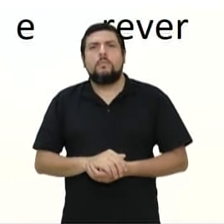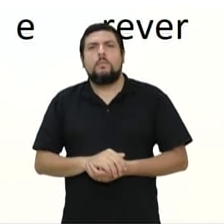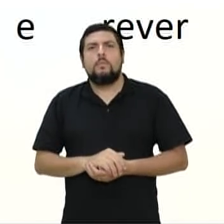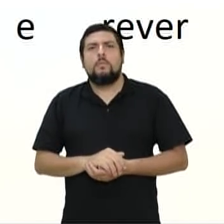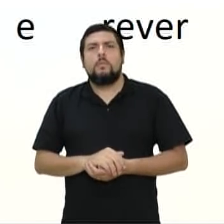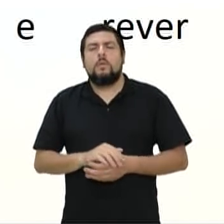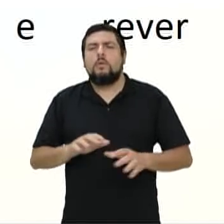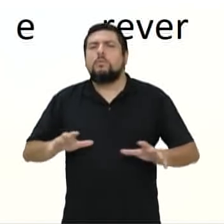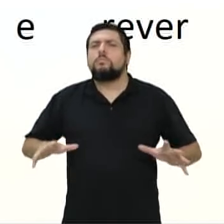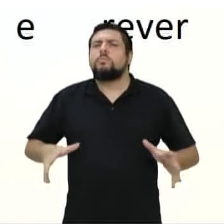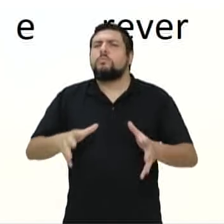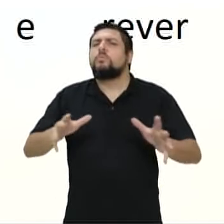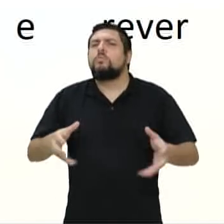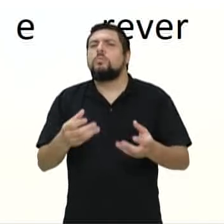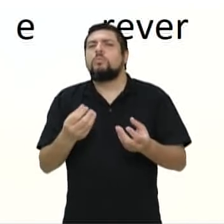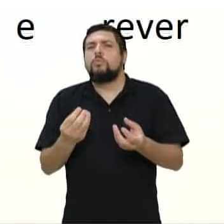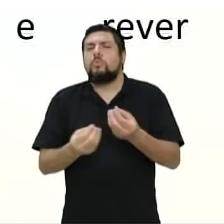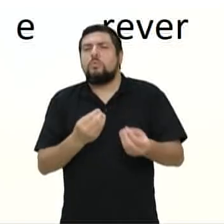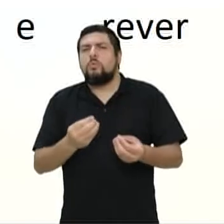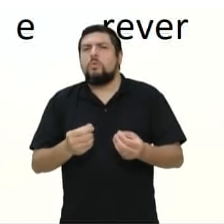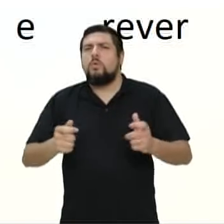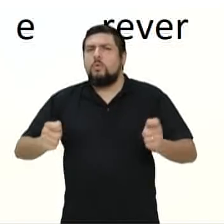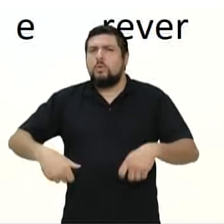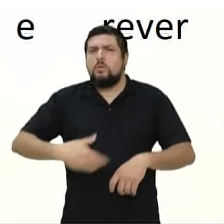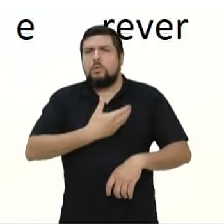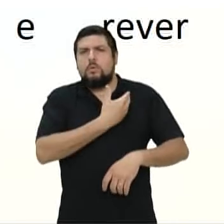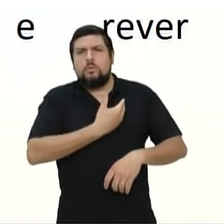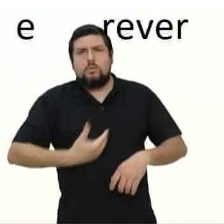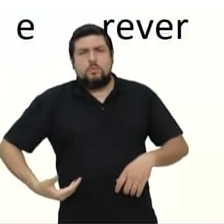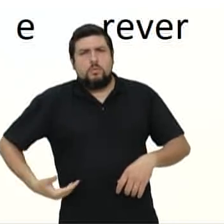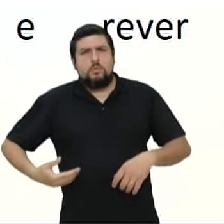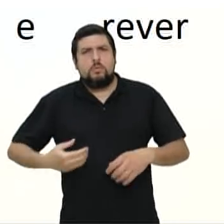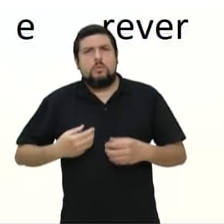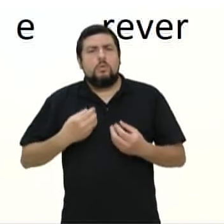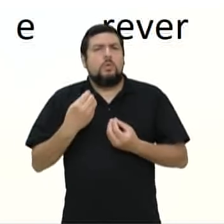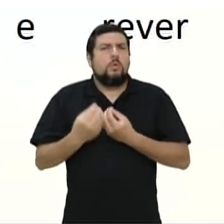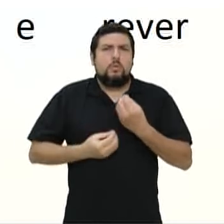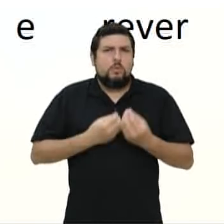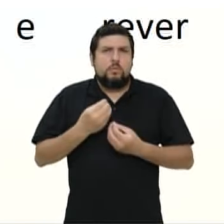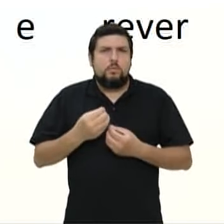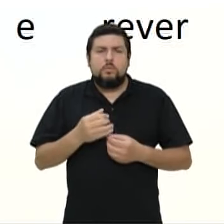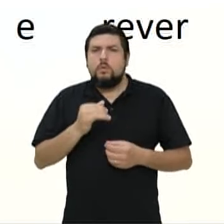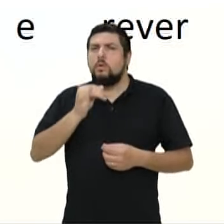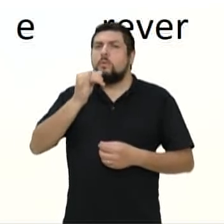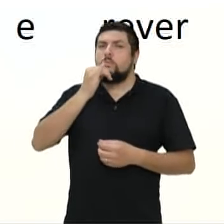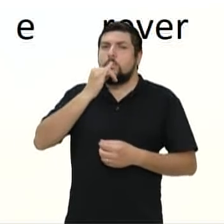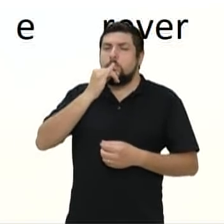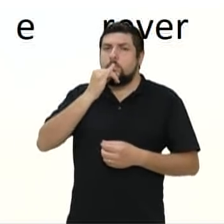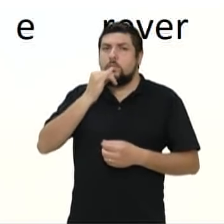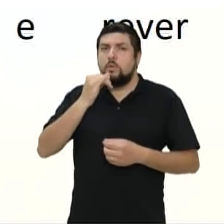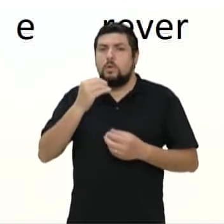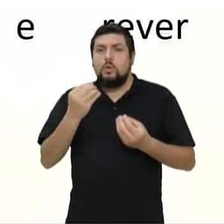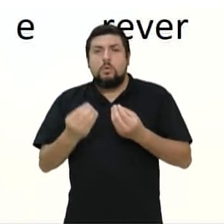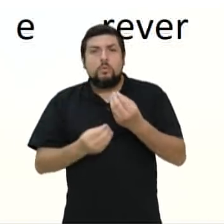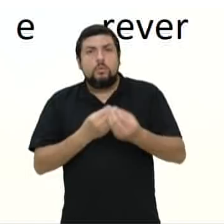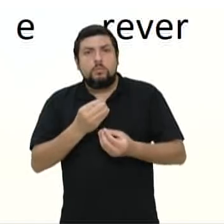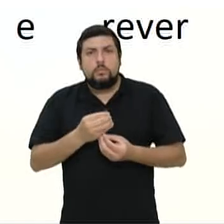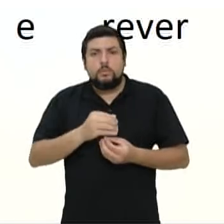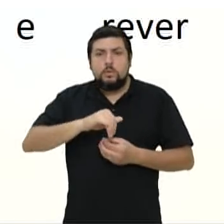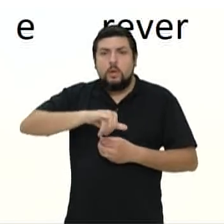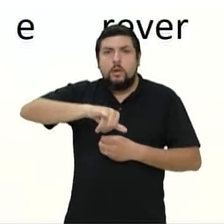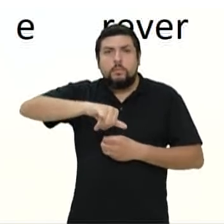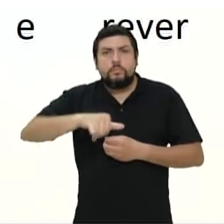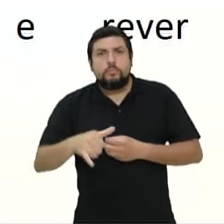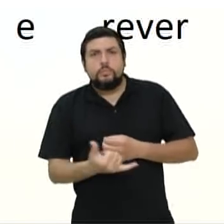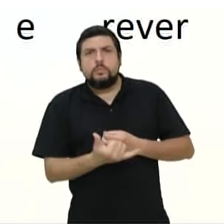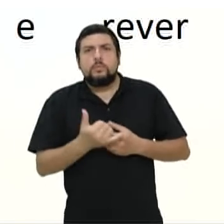segundo ela, pode vir do governo, por meio, por exemplo, do estabelecimento de um sistema de aproveitamento